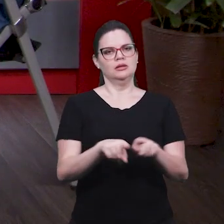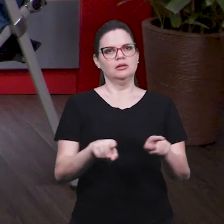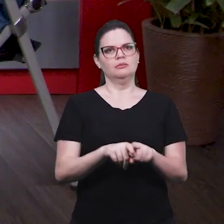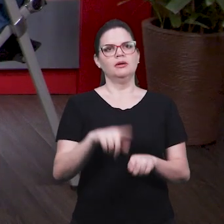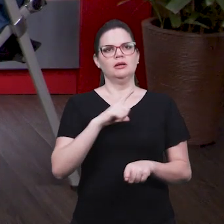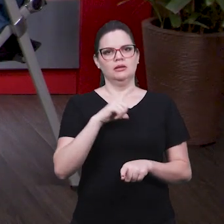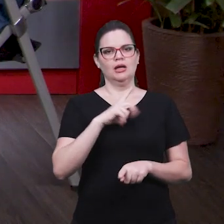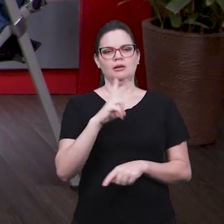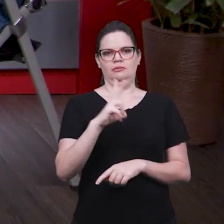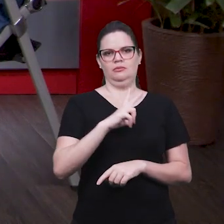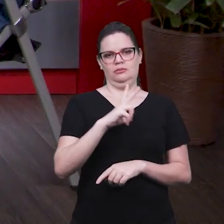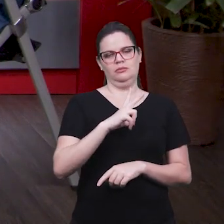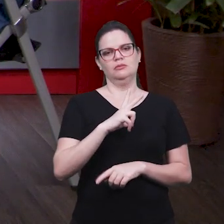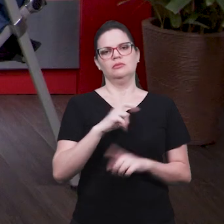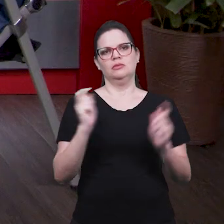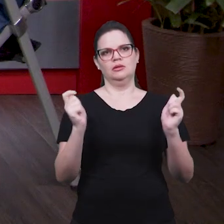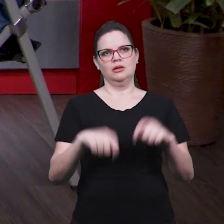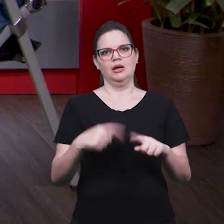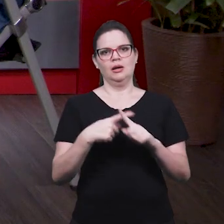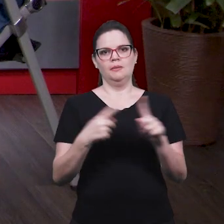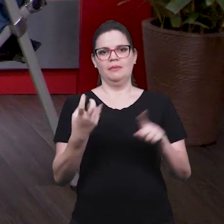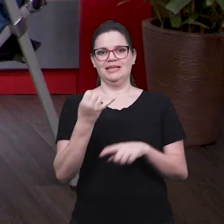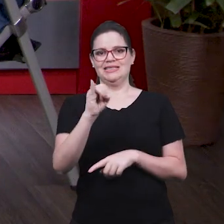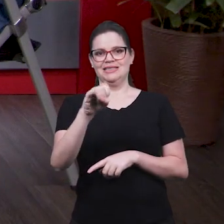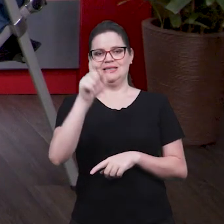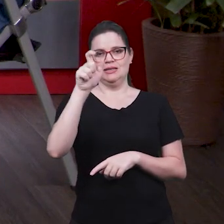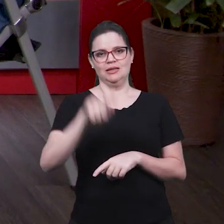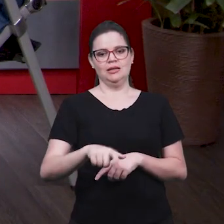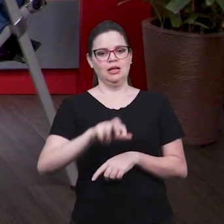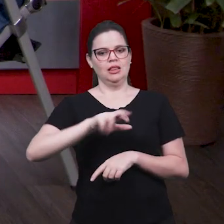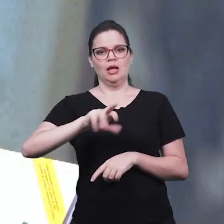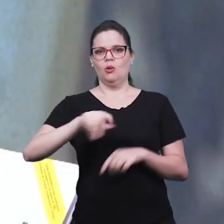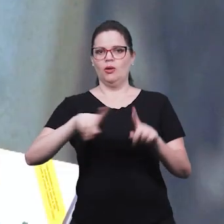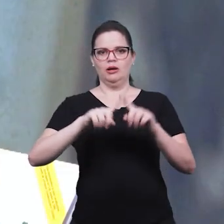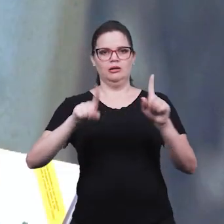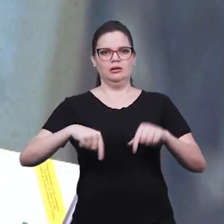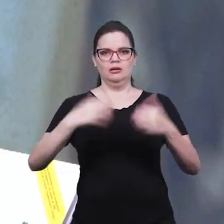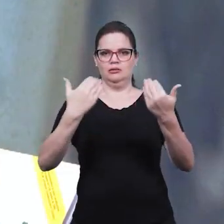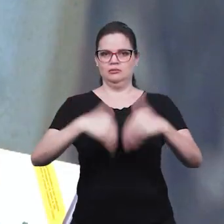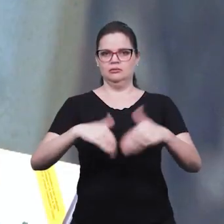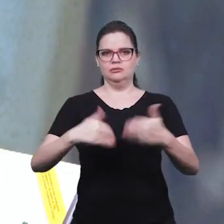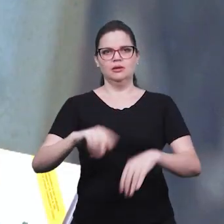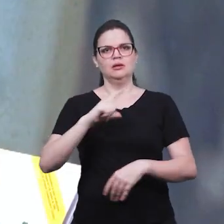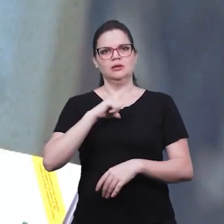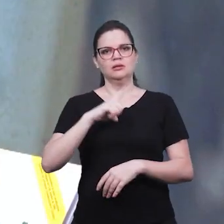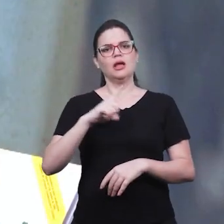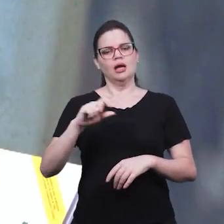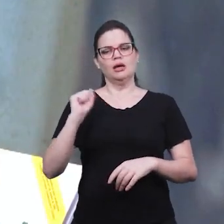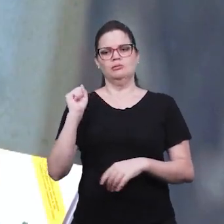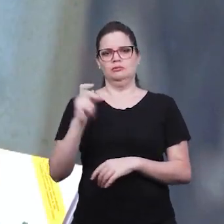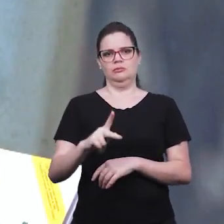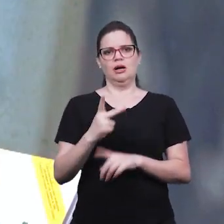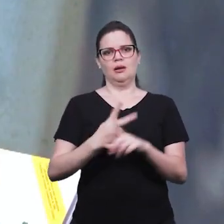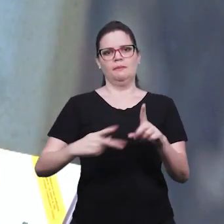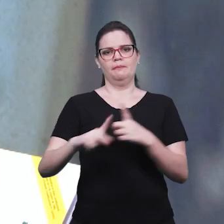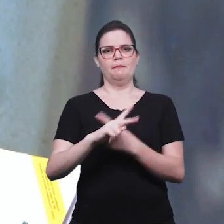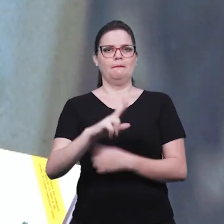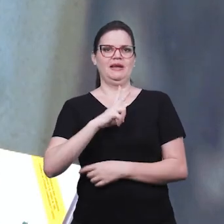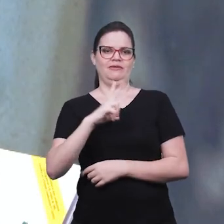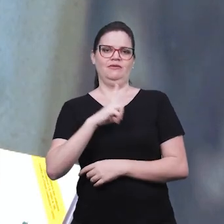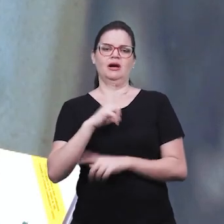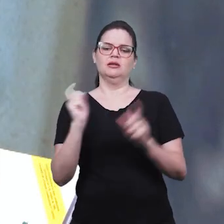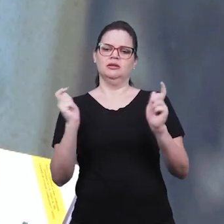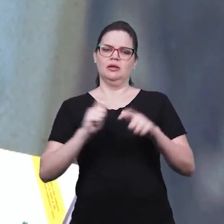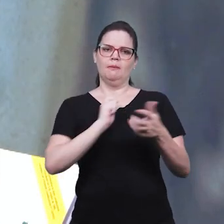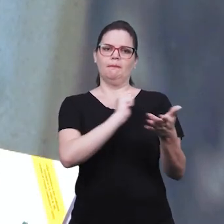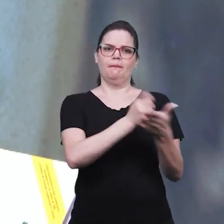públicos também existe a Previdência Pública. Mas para quem não é concursado, também existe a previdência privada, que